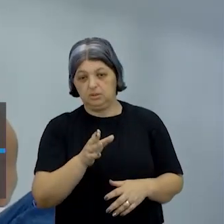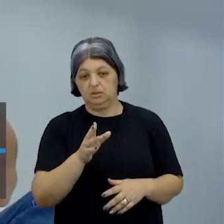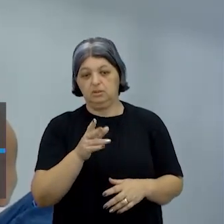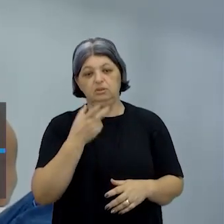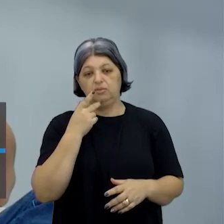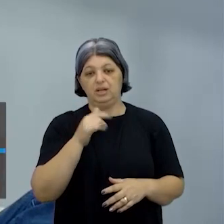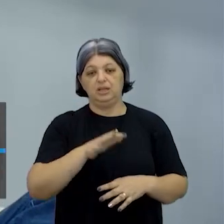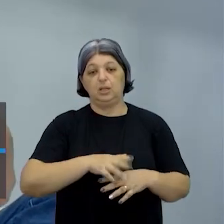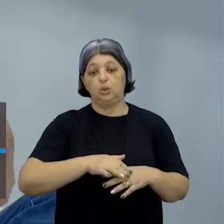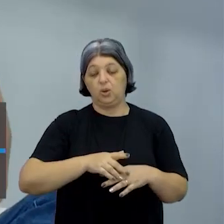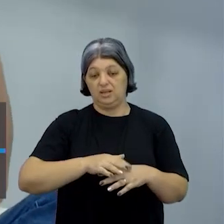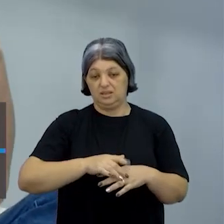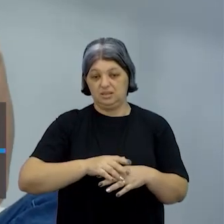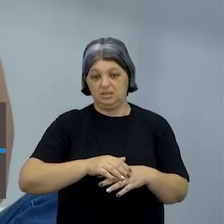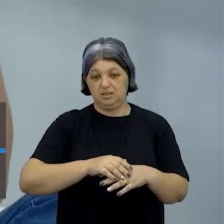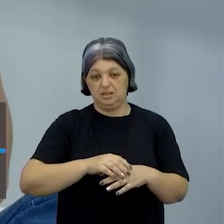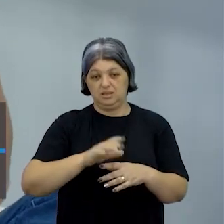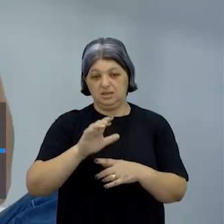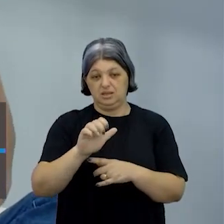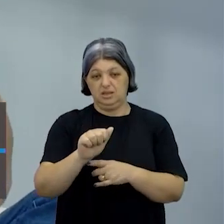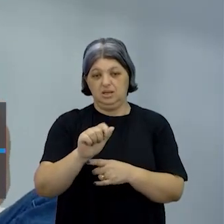dela,